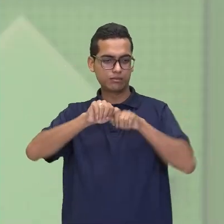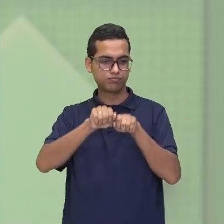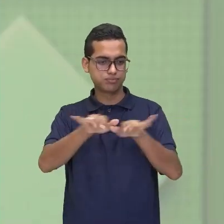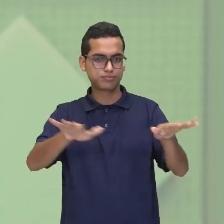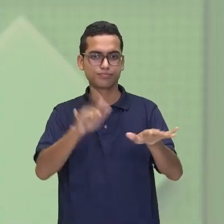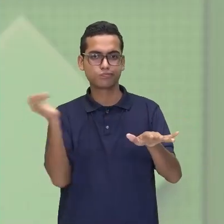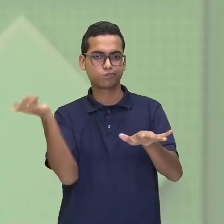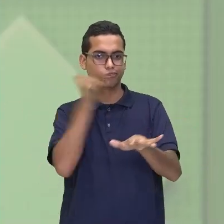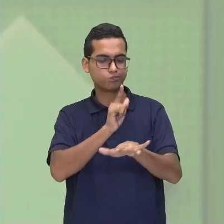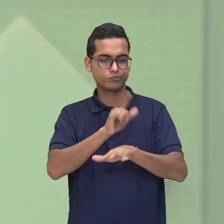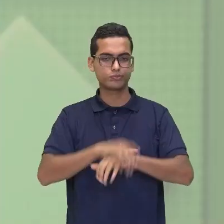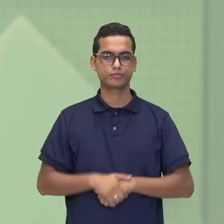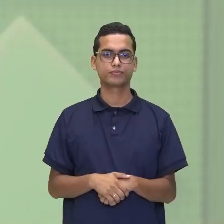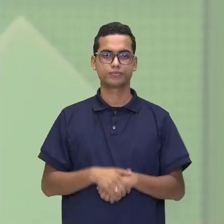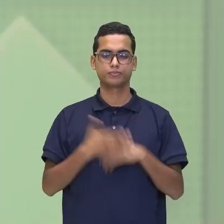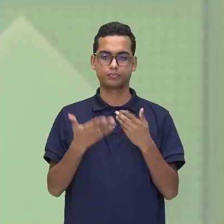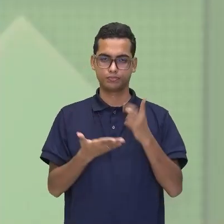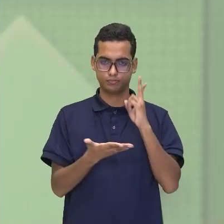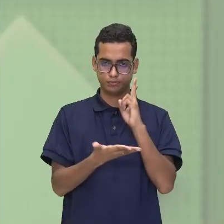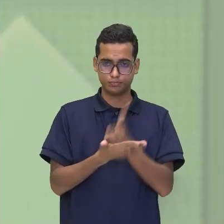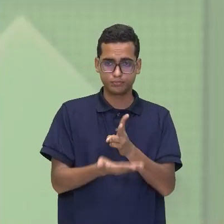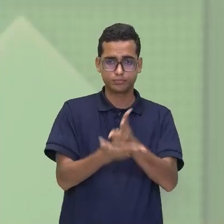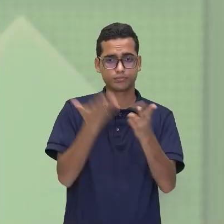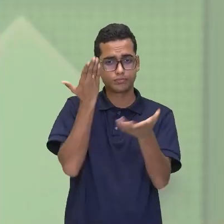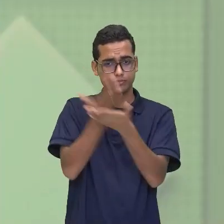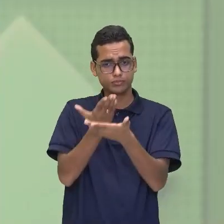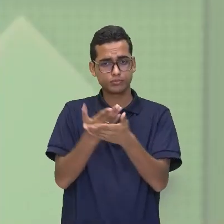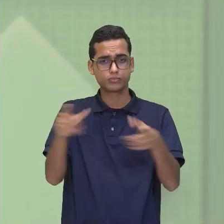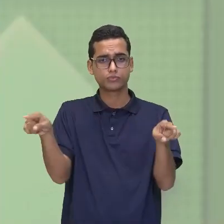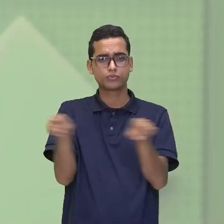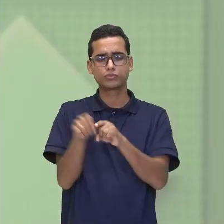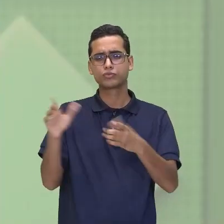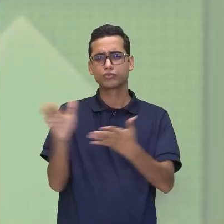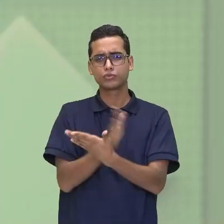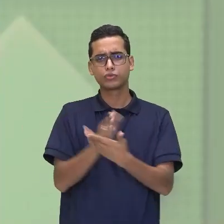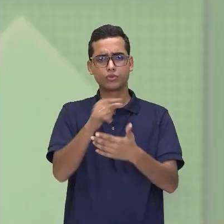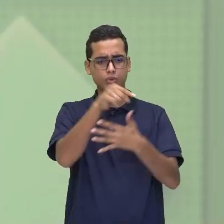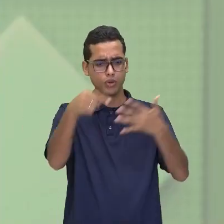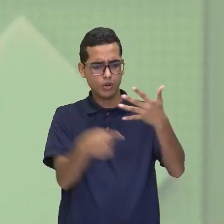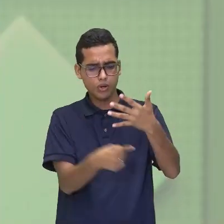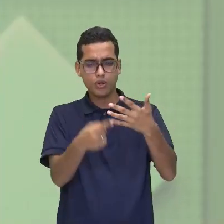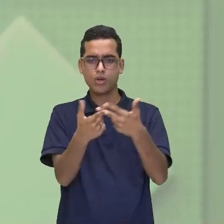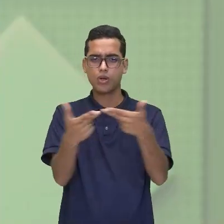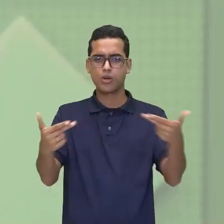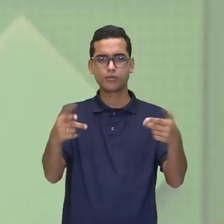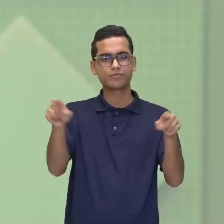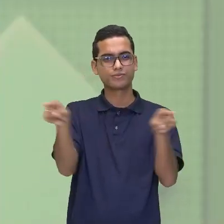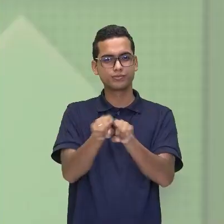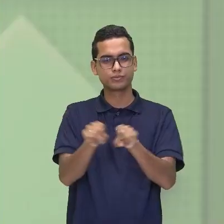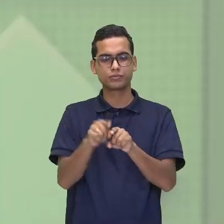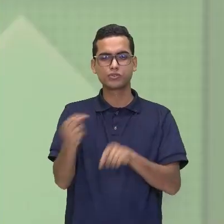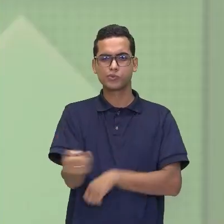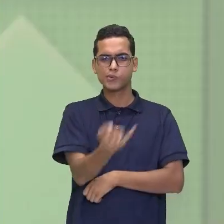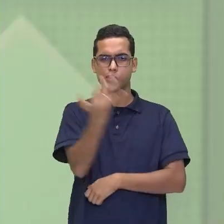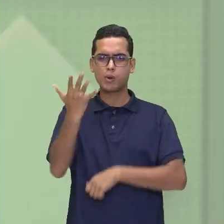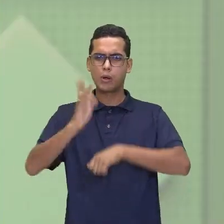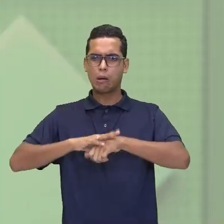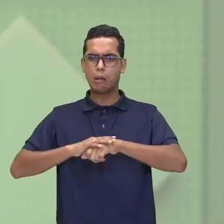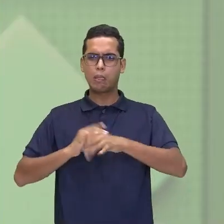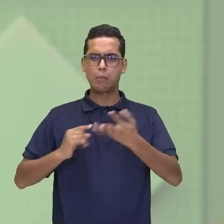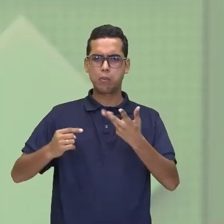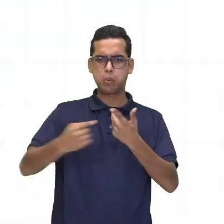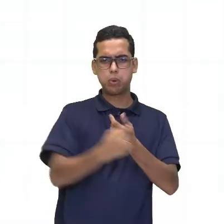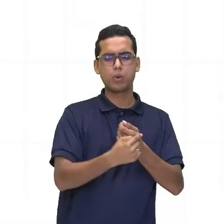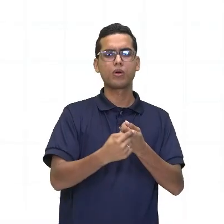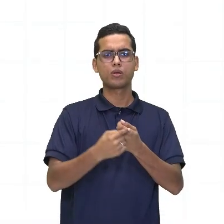doença. E para continuar, a gente vai falar aí de alguns motivos que fizeram esse número de doenças aumentarem em